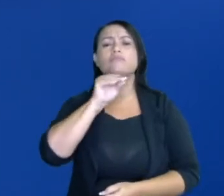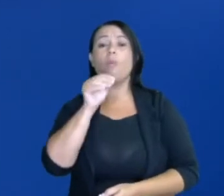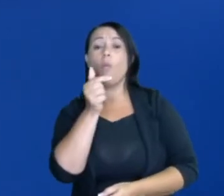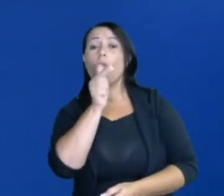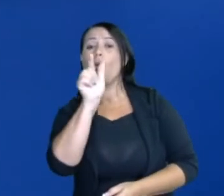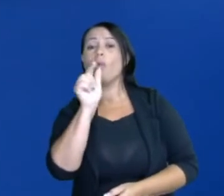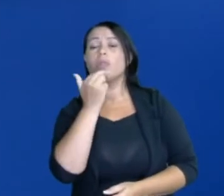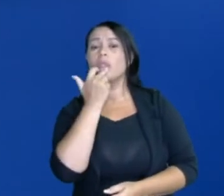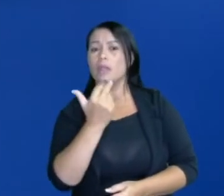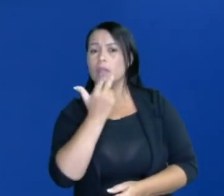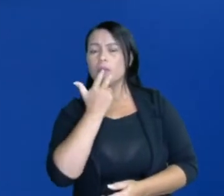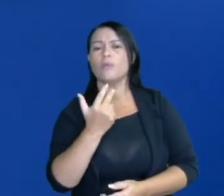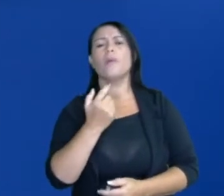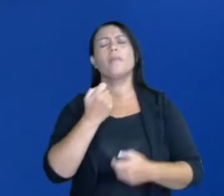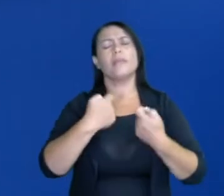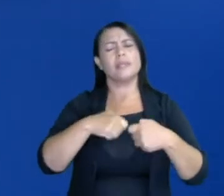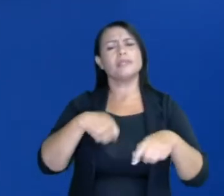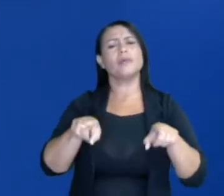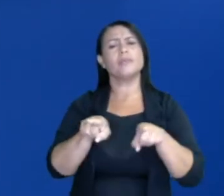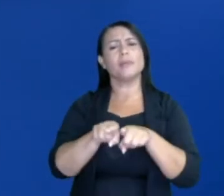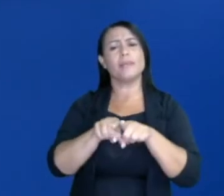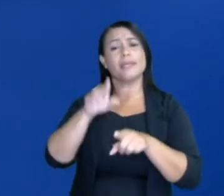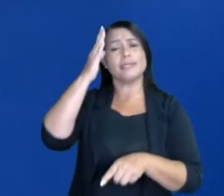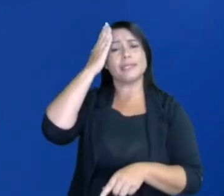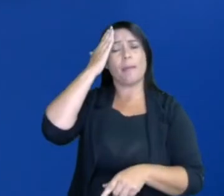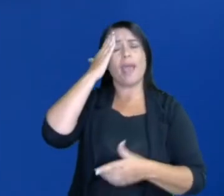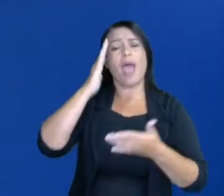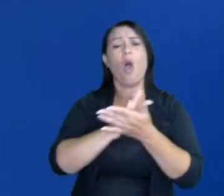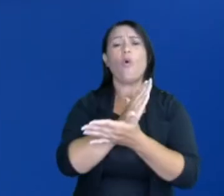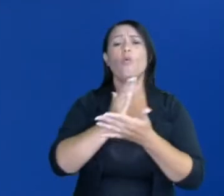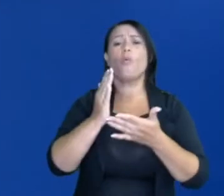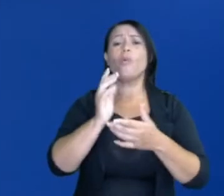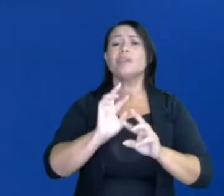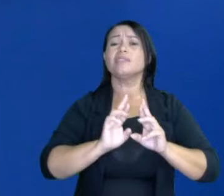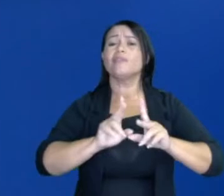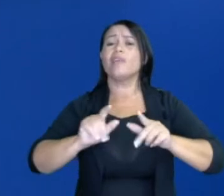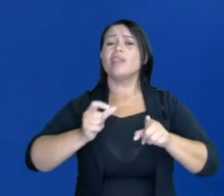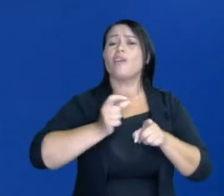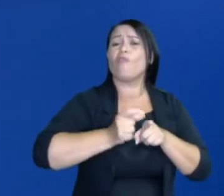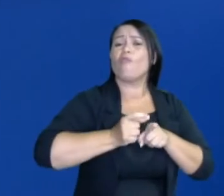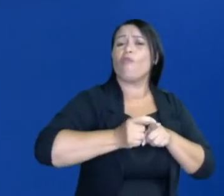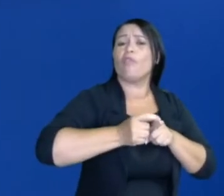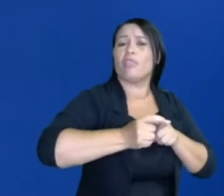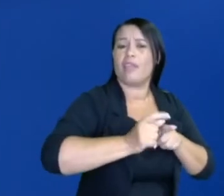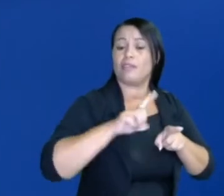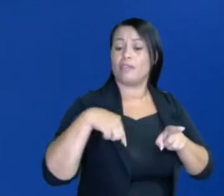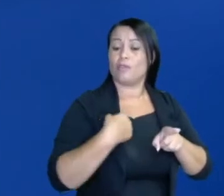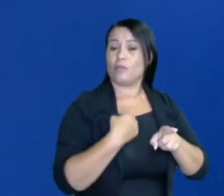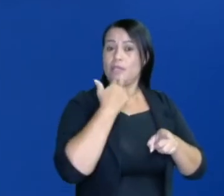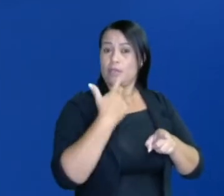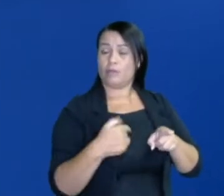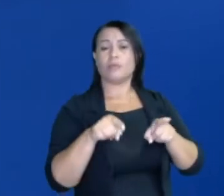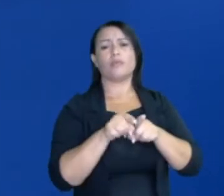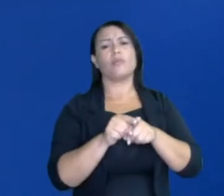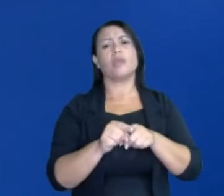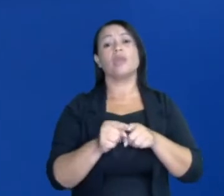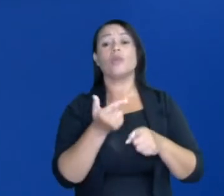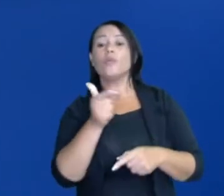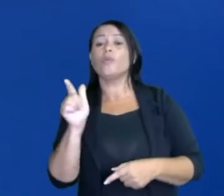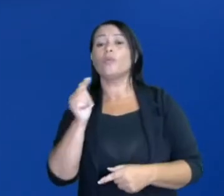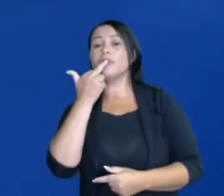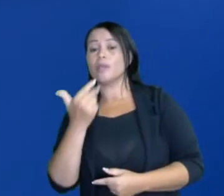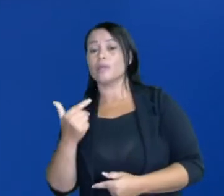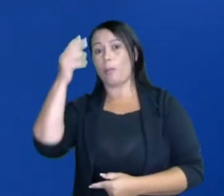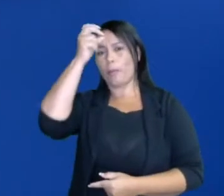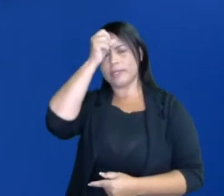outro idioma, a gente precisa saber as diferenças fonéticas que existem entre a nossa língua e o idioma que a gente está